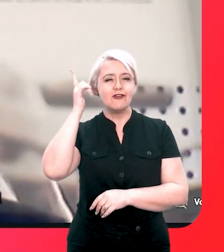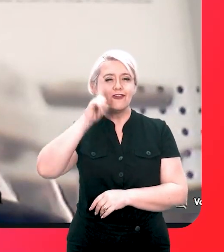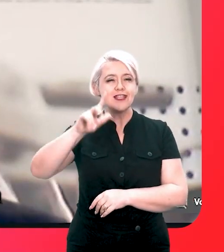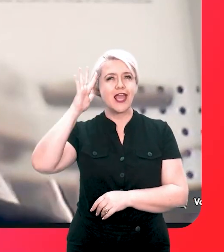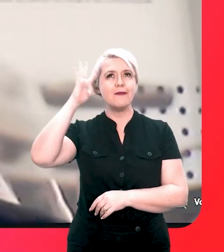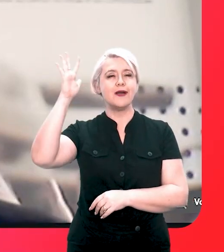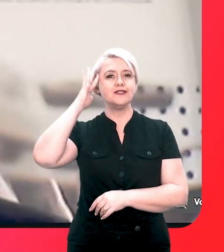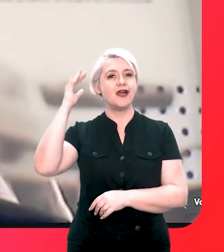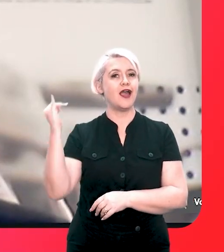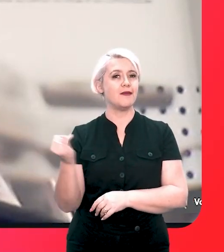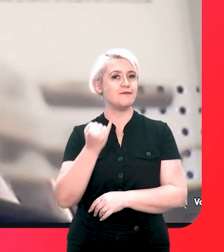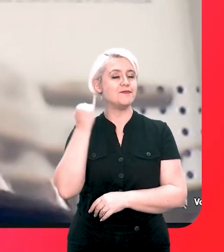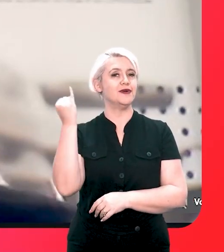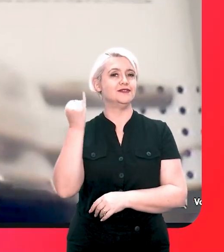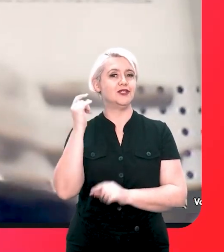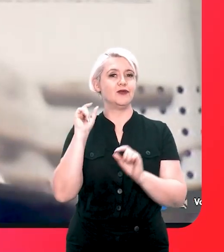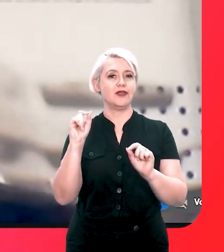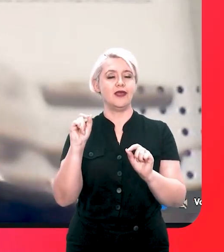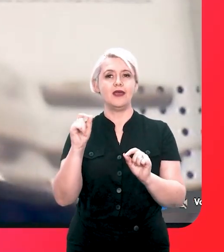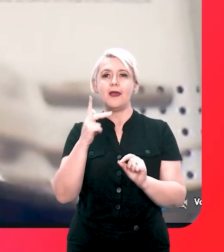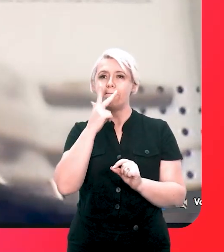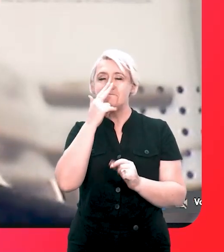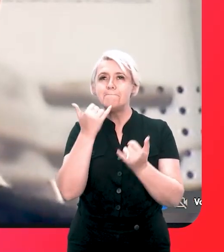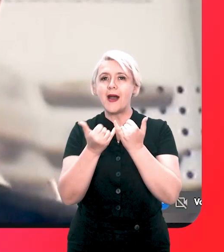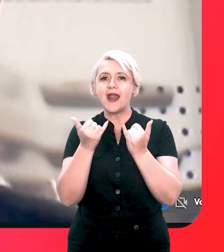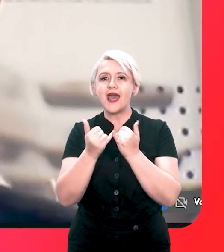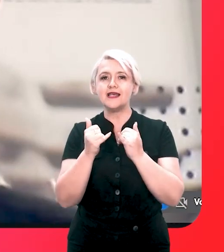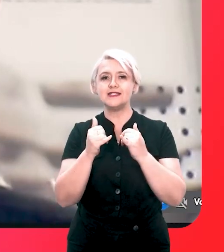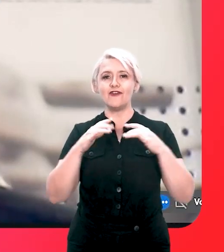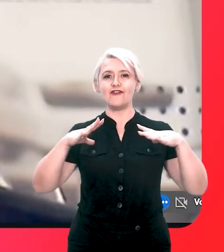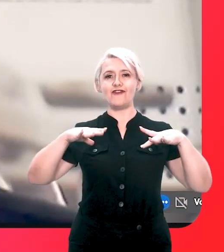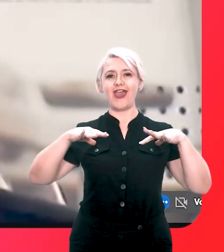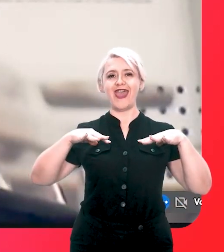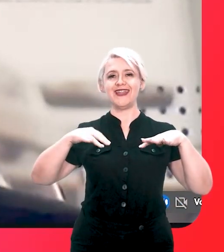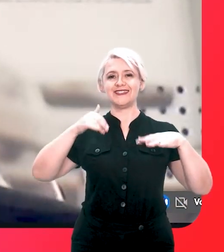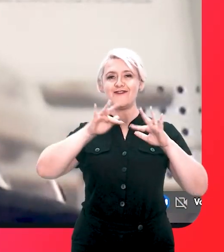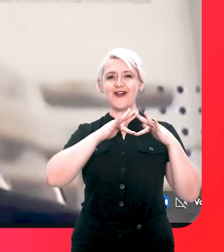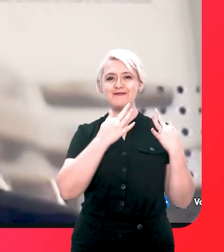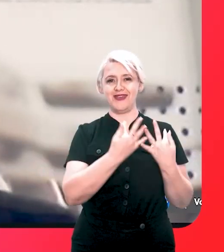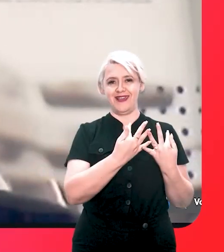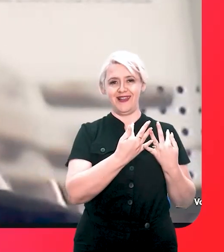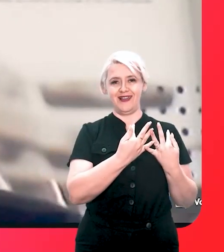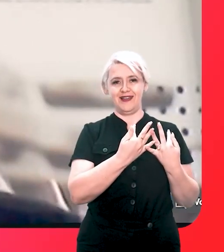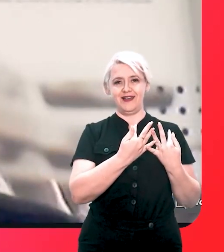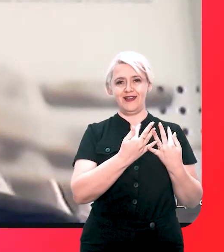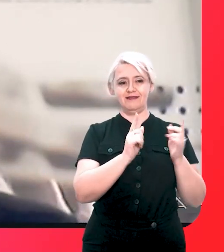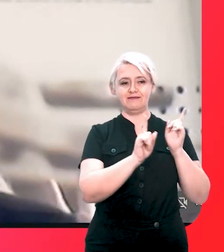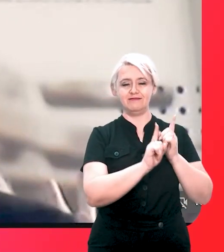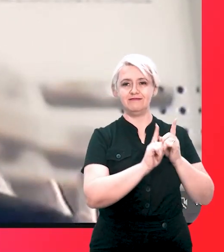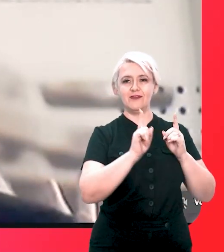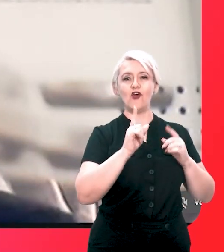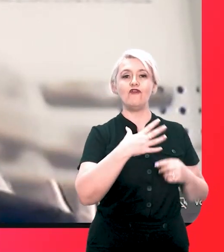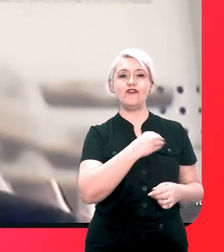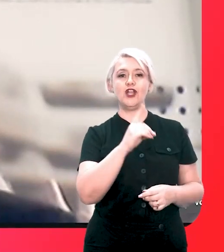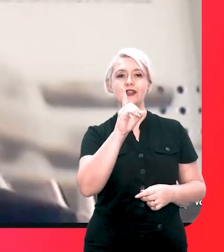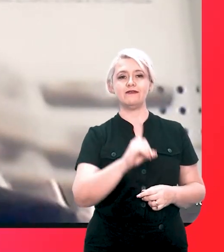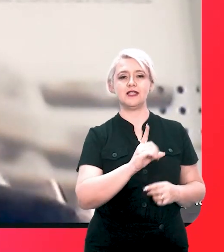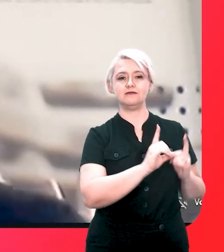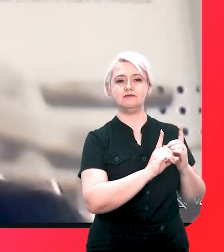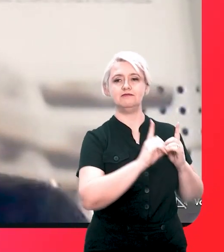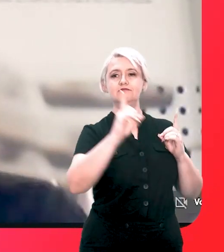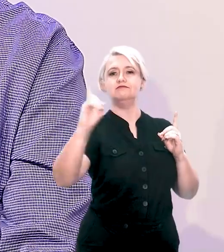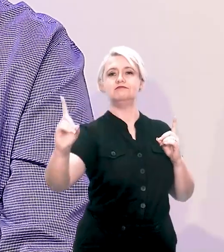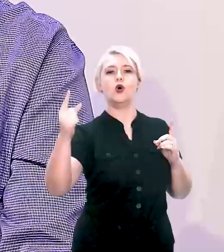a importância que tem isso. Passa a ser as férias desses pais, assim, sabe? Sim. Eles terem uma semana, assim, que